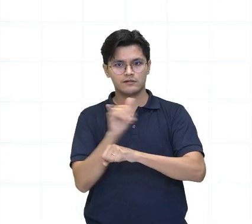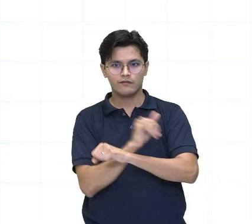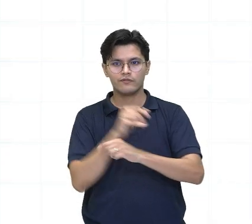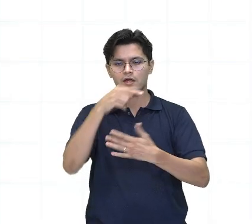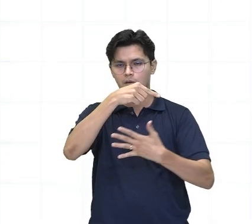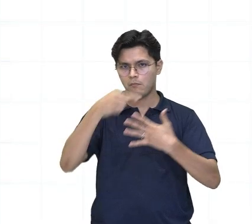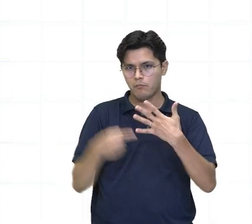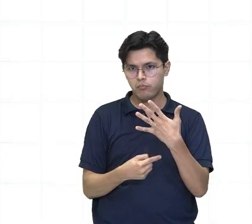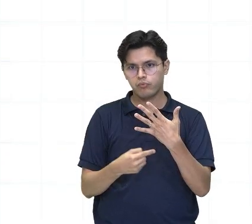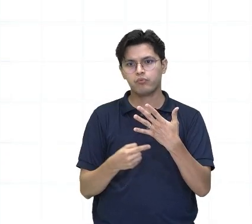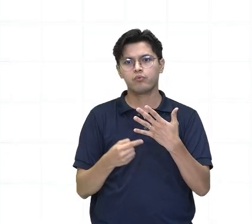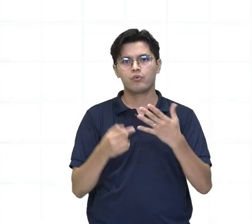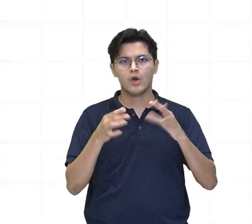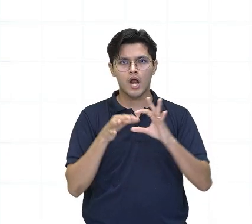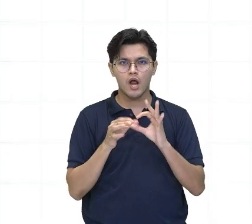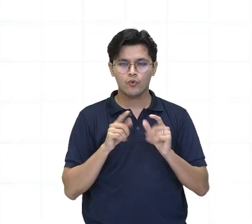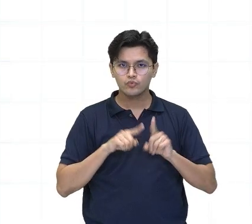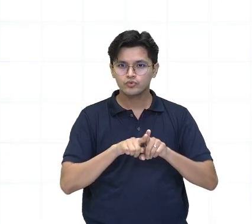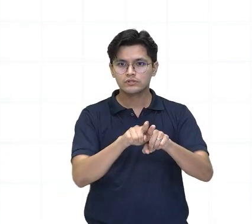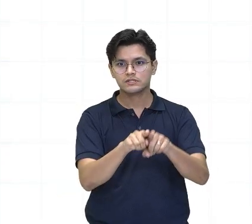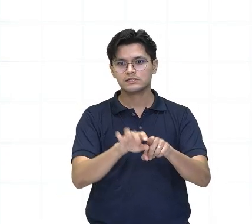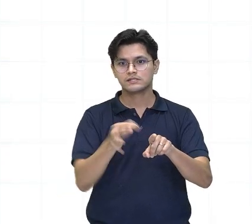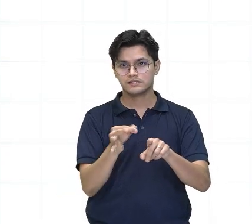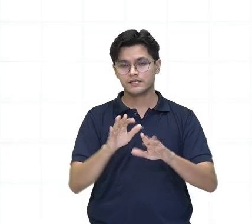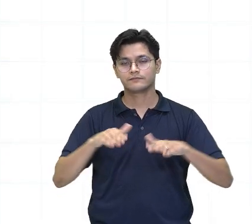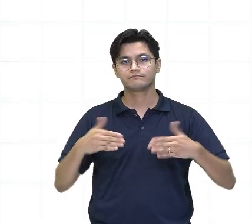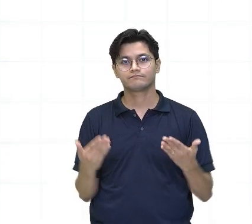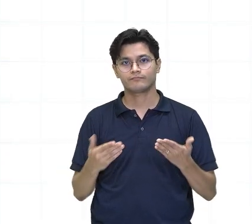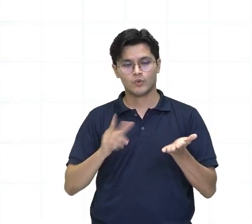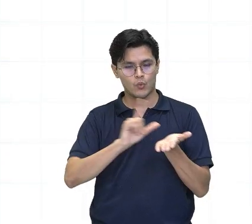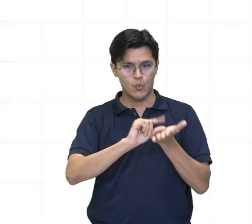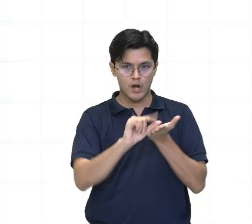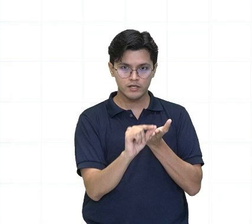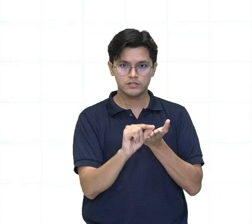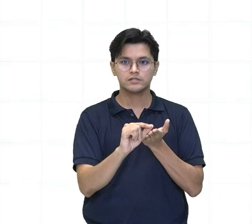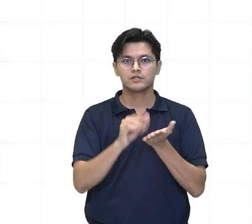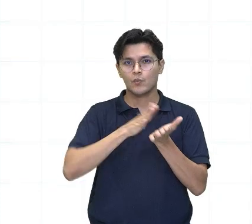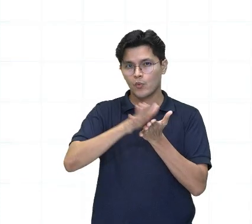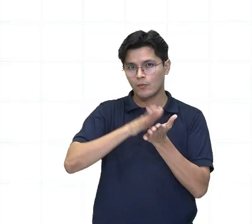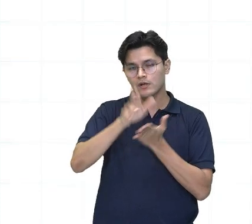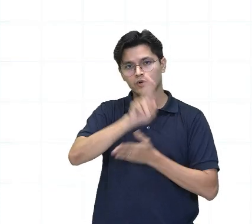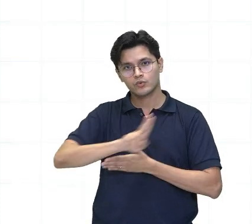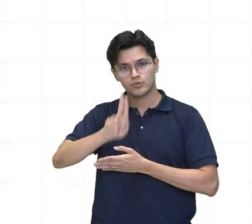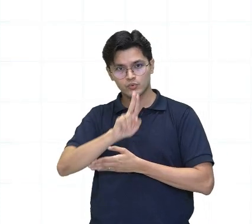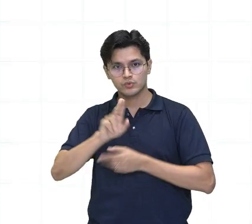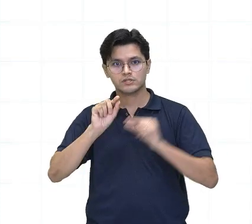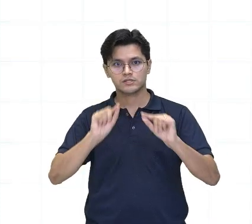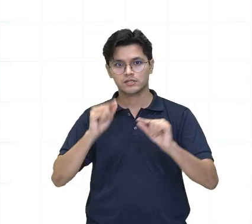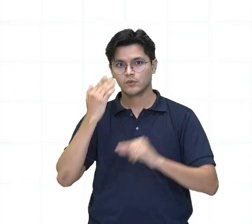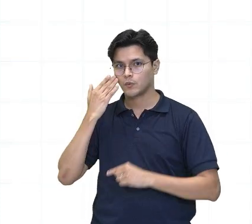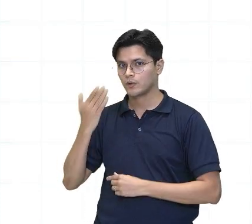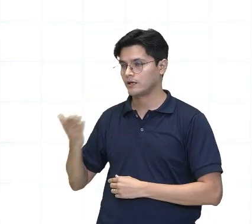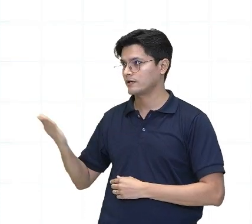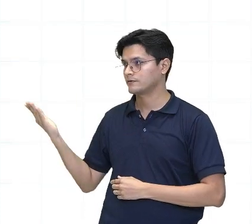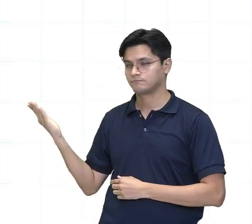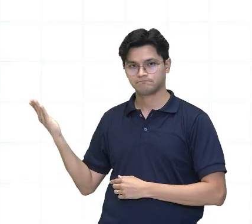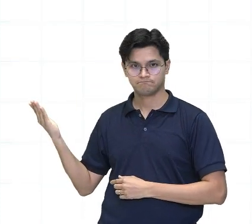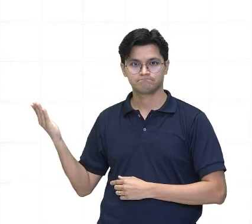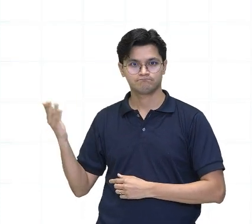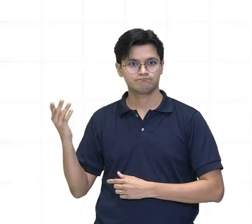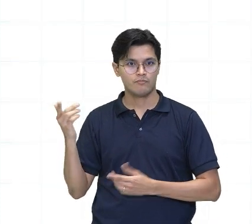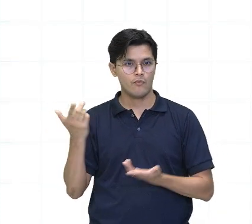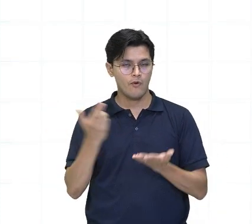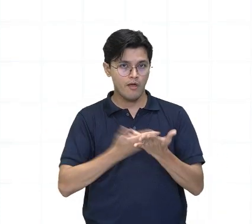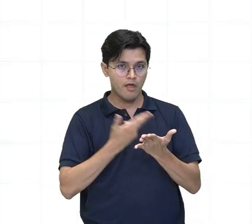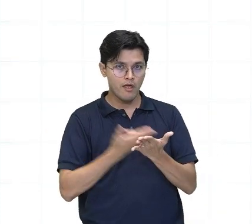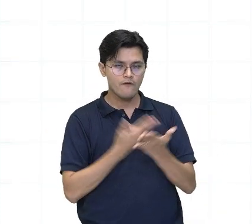do planeta. Em um artigo publicado na Frontiers in Immunology, eles afirmam